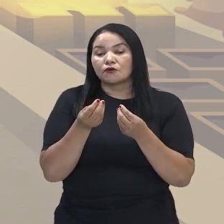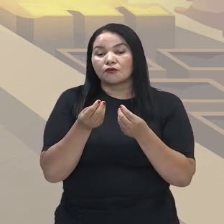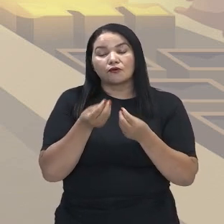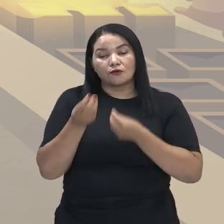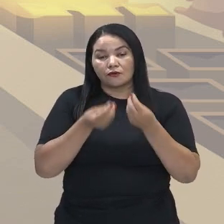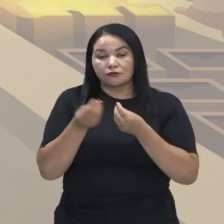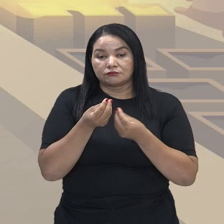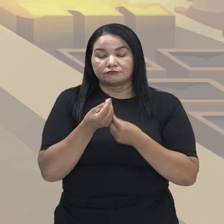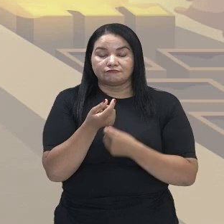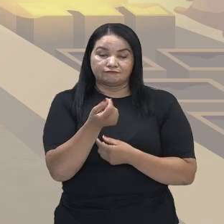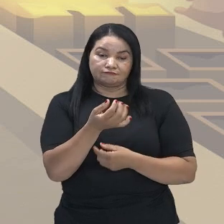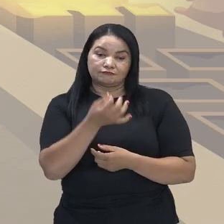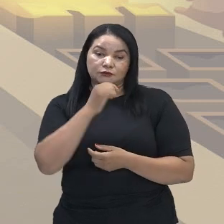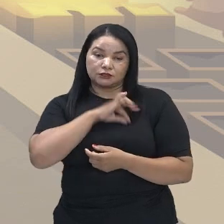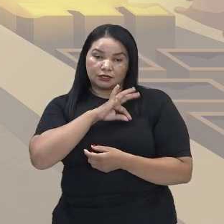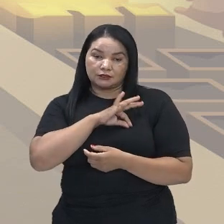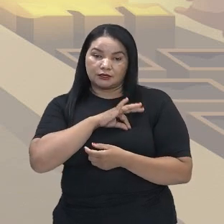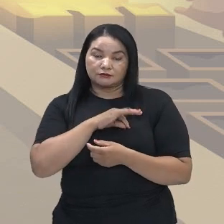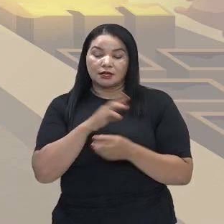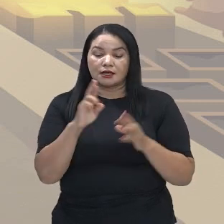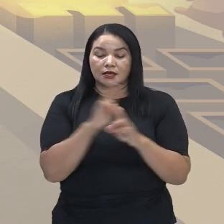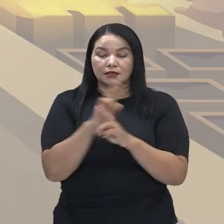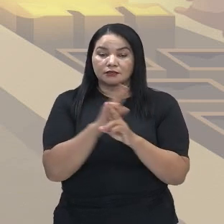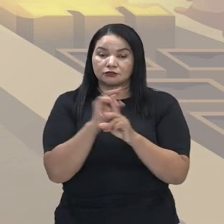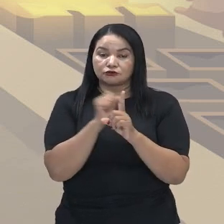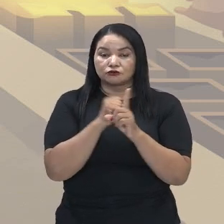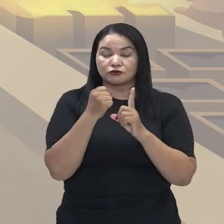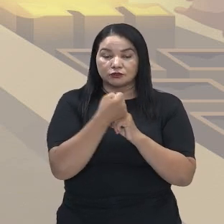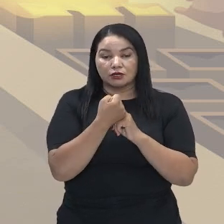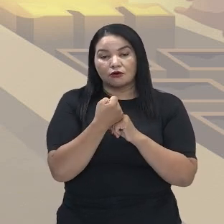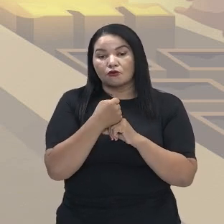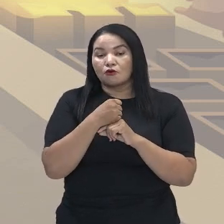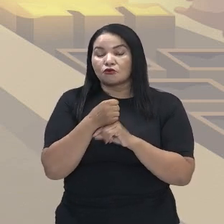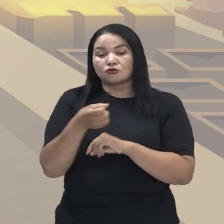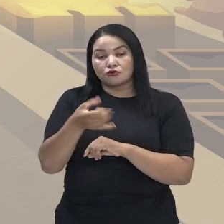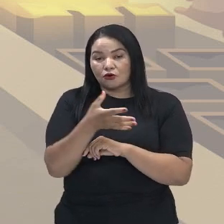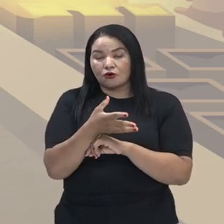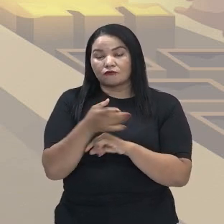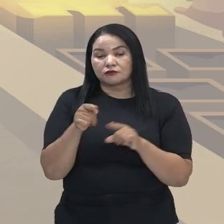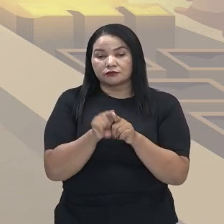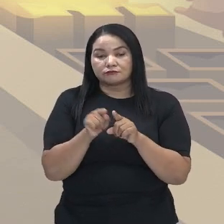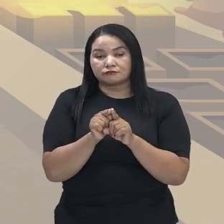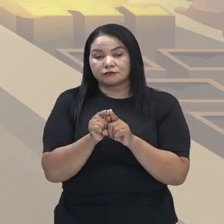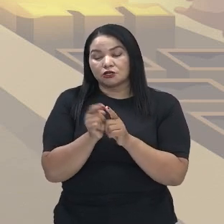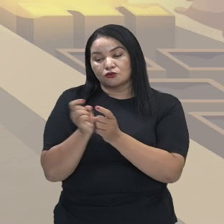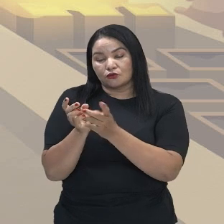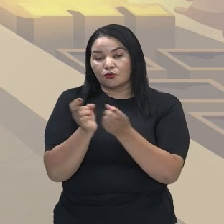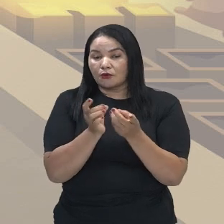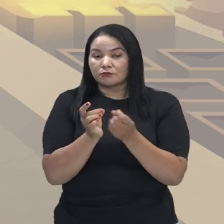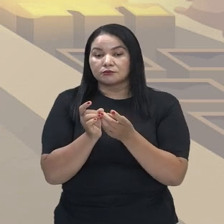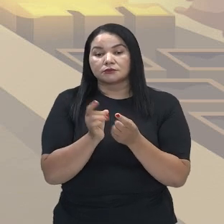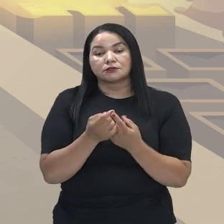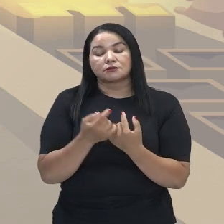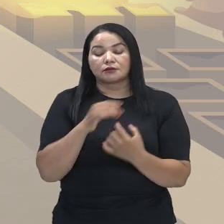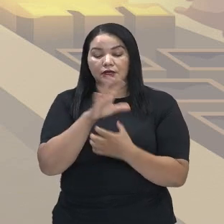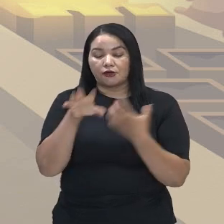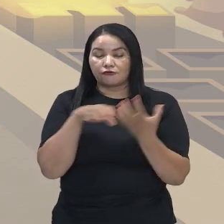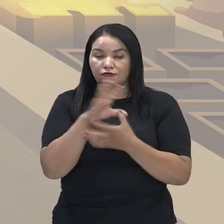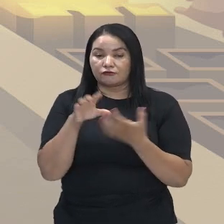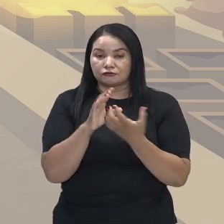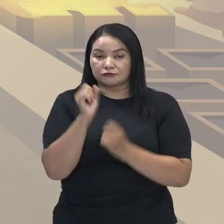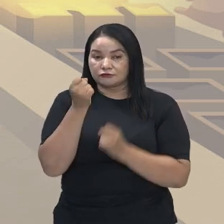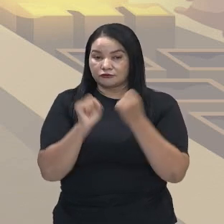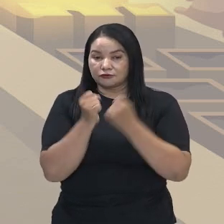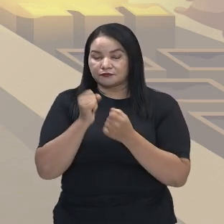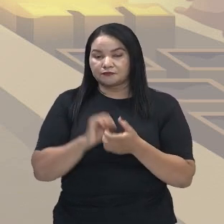uma nova relação social, uma nova relação comercial aqui com a Revolução Industrial. A gente está